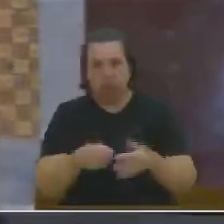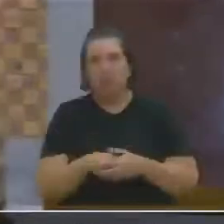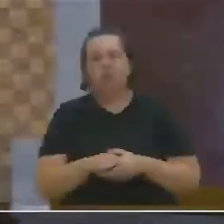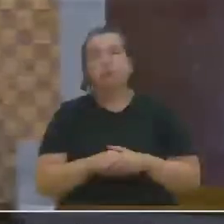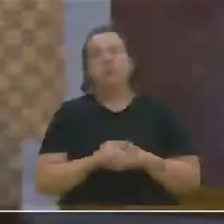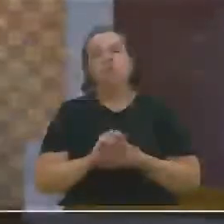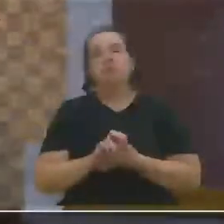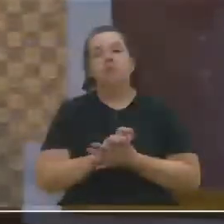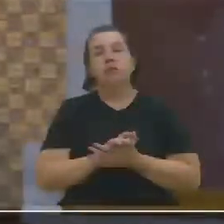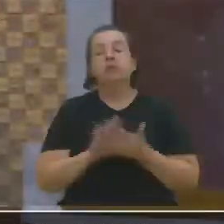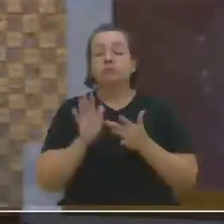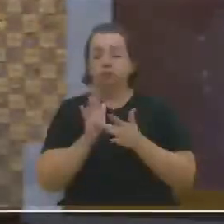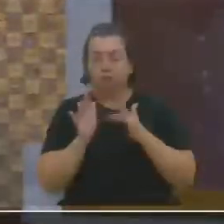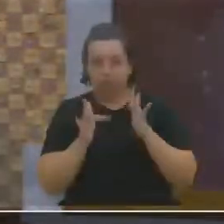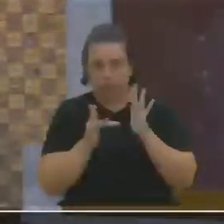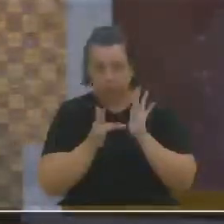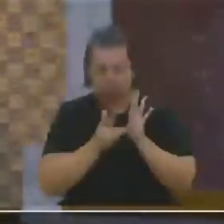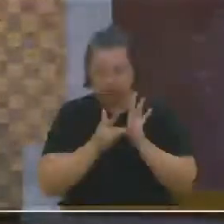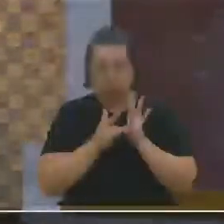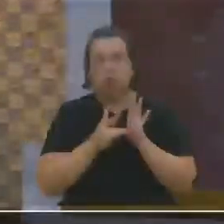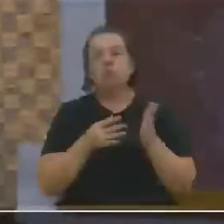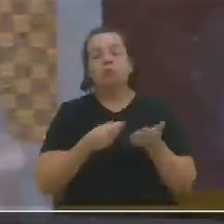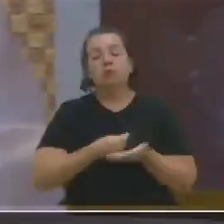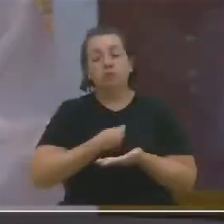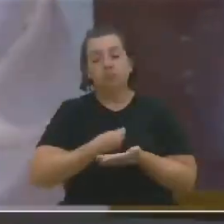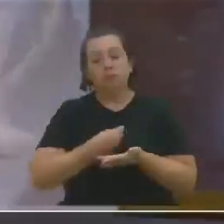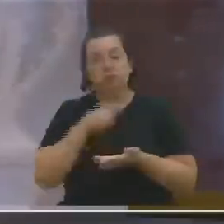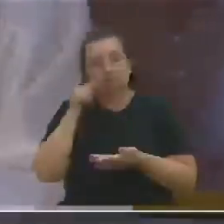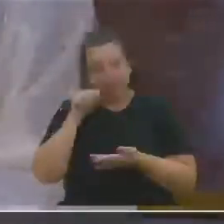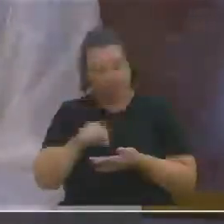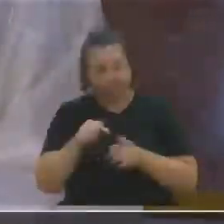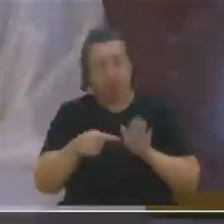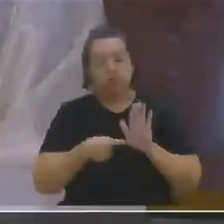nos acompanhando de sua casa pela TV Evangelizar,